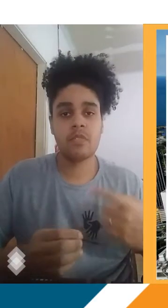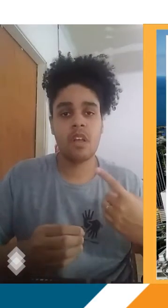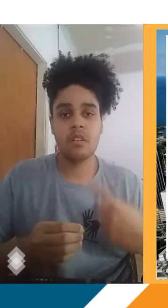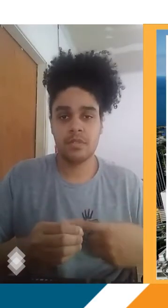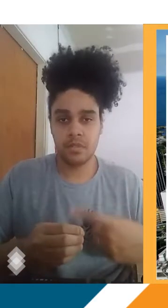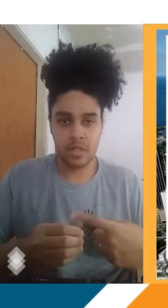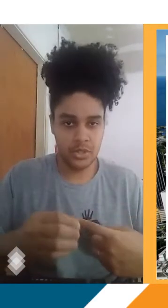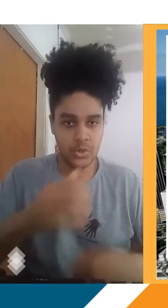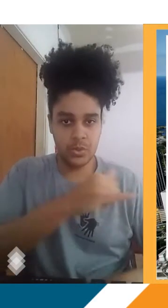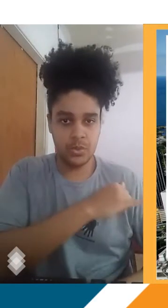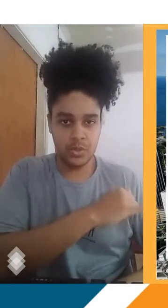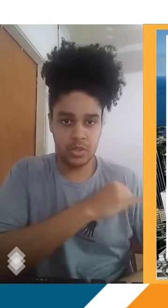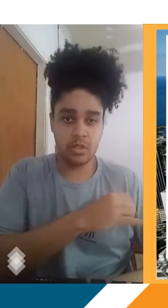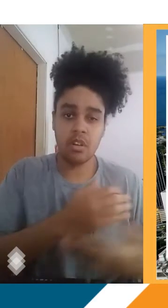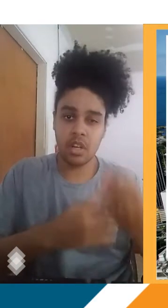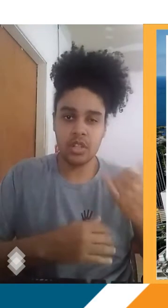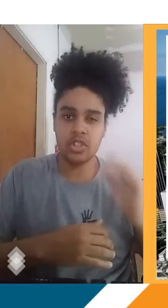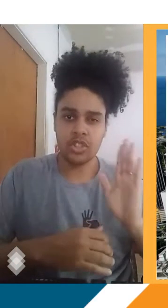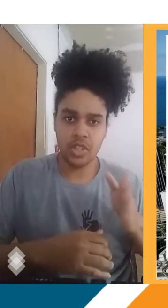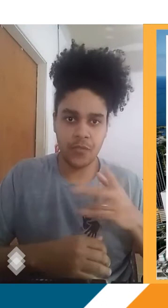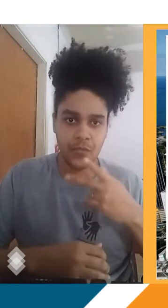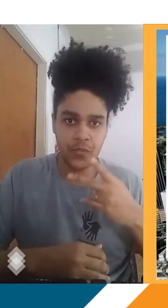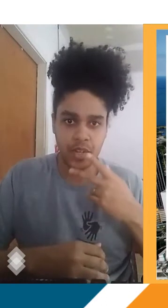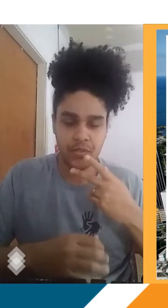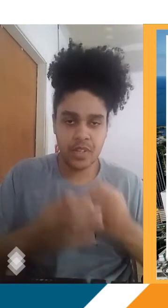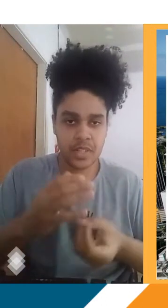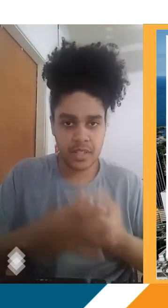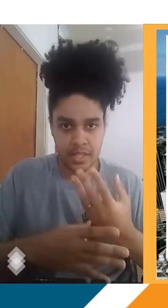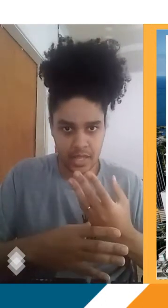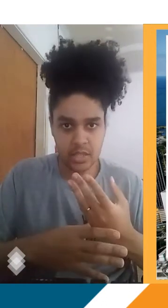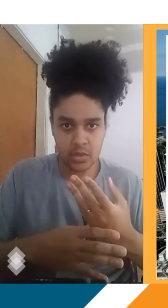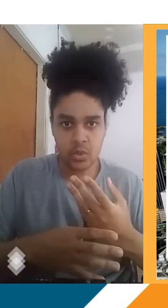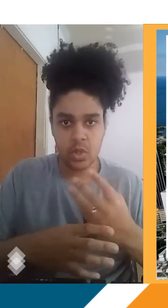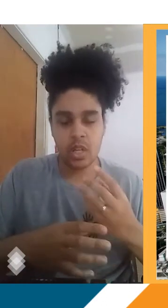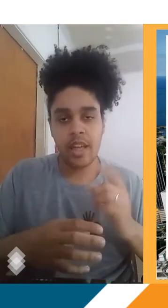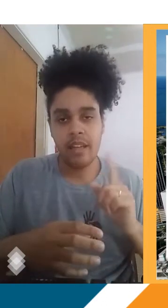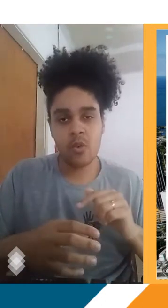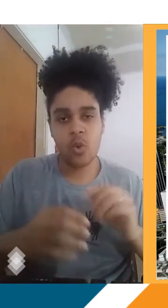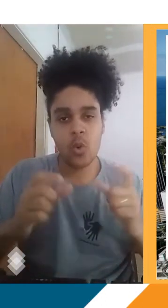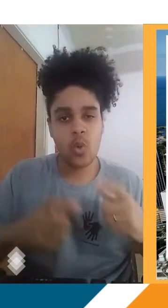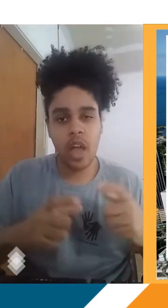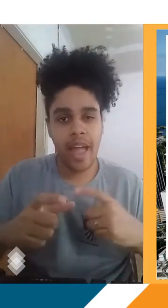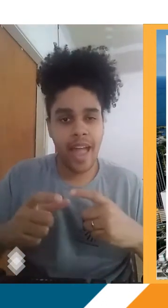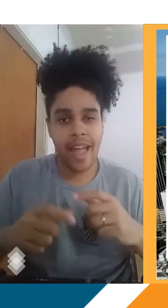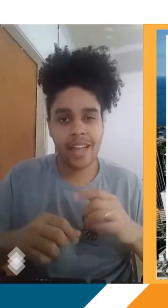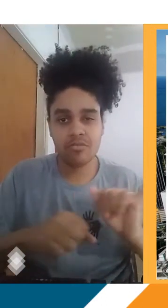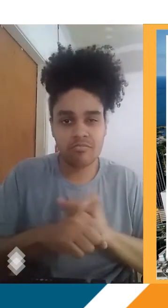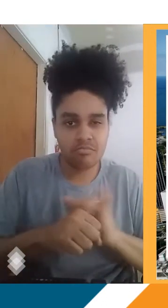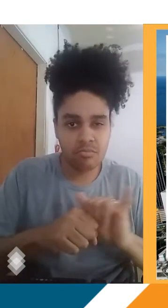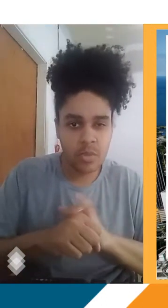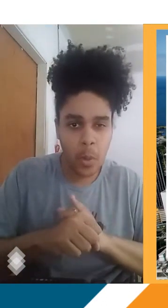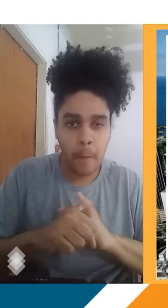A cidade de Rio de Janeiro, como anteriormente foi falado, ela teve a sua fundação, a sua concepção como um local estratégico